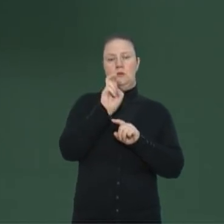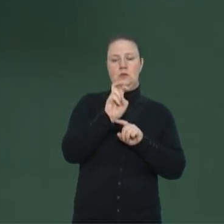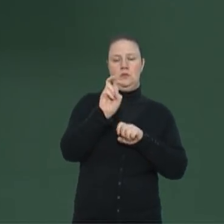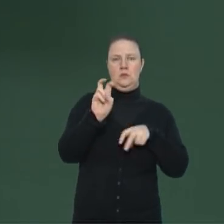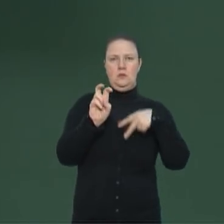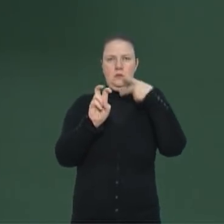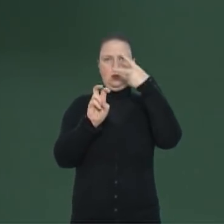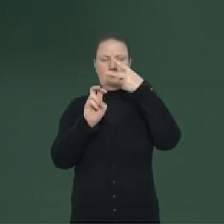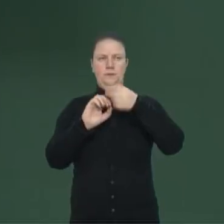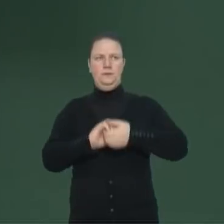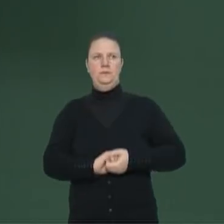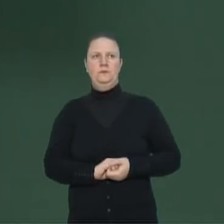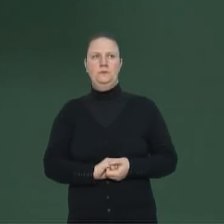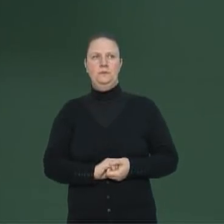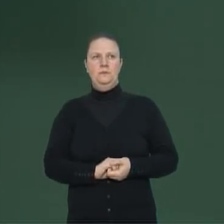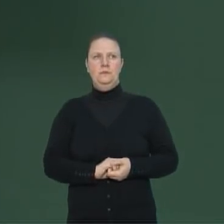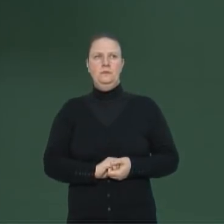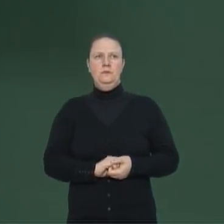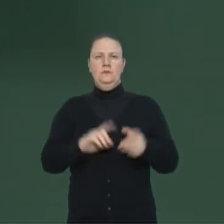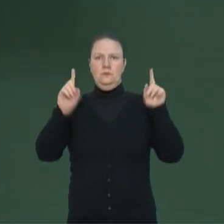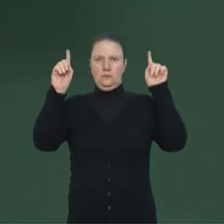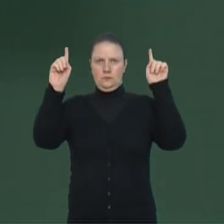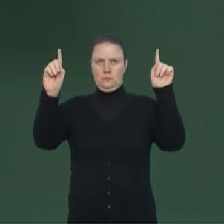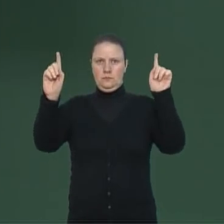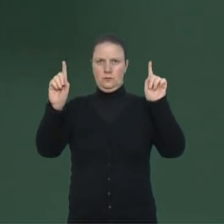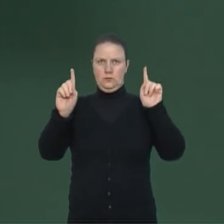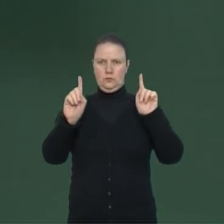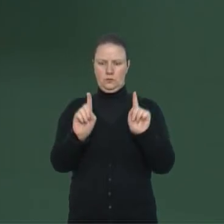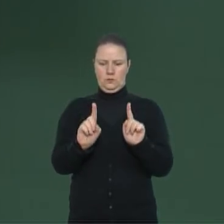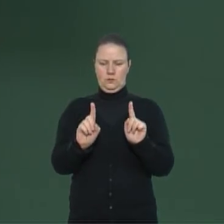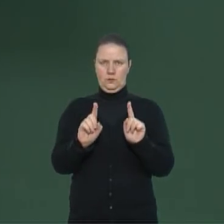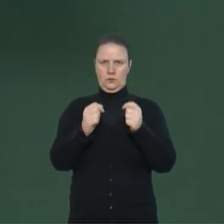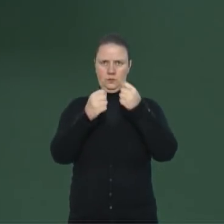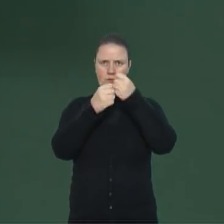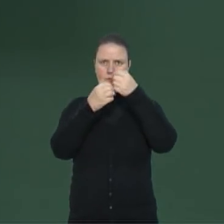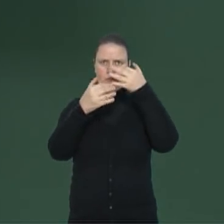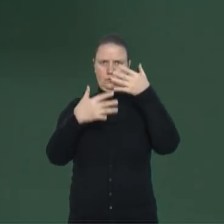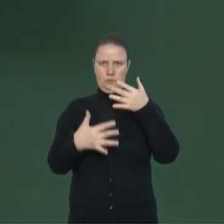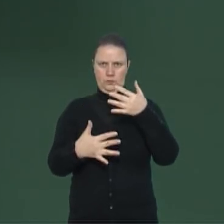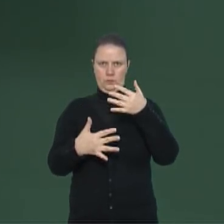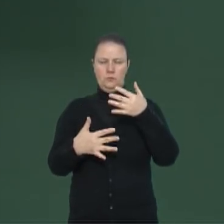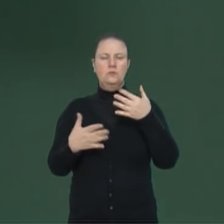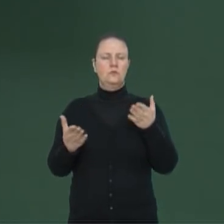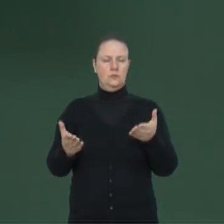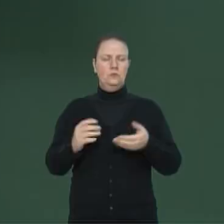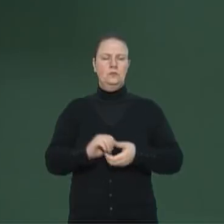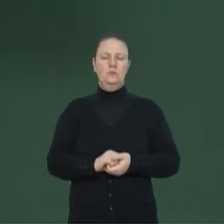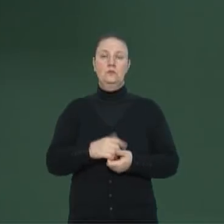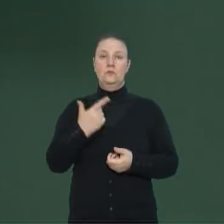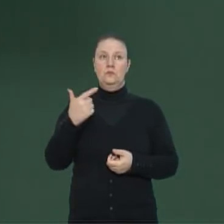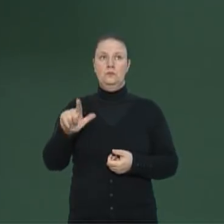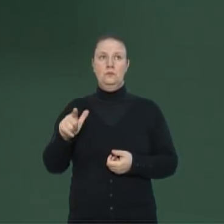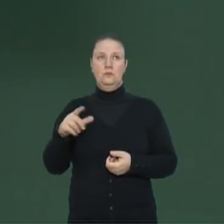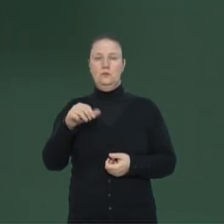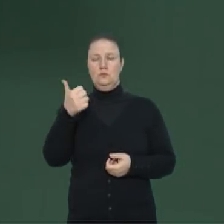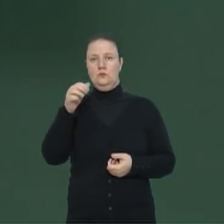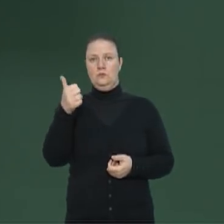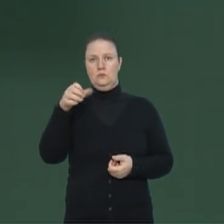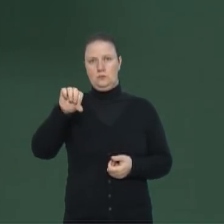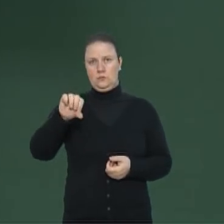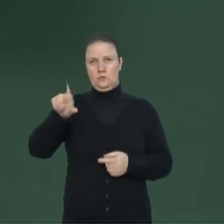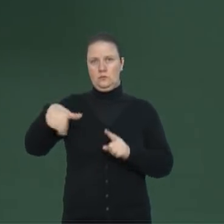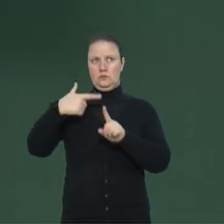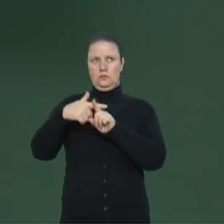Ok? Então, isso daqui eu posso fatorar e deixar dessa forma aqui. Tá? E do outro lado ficou 119